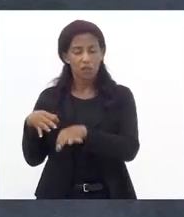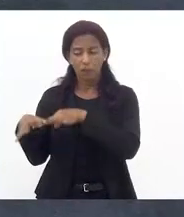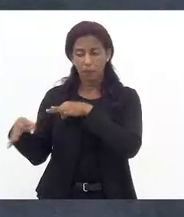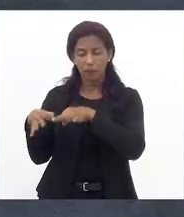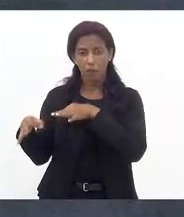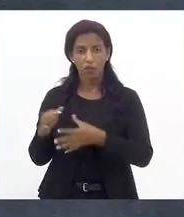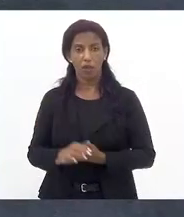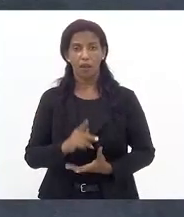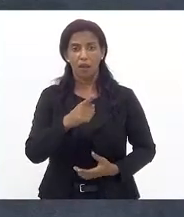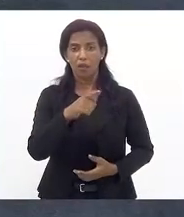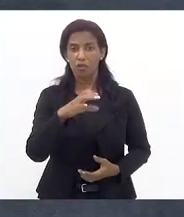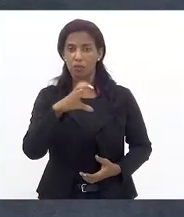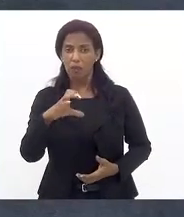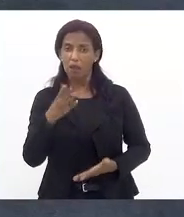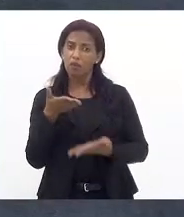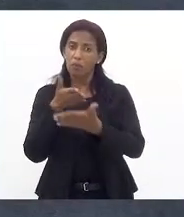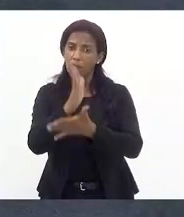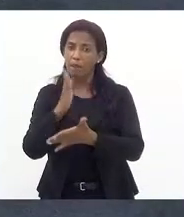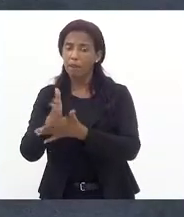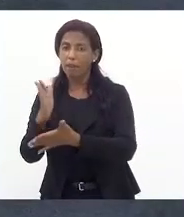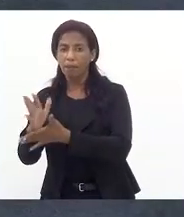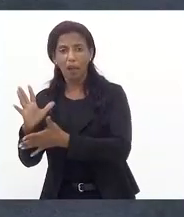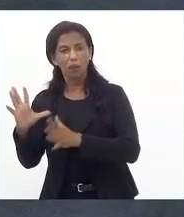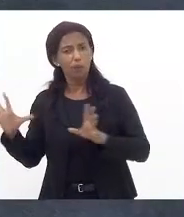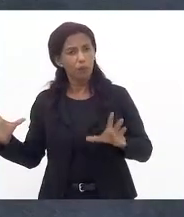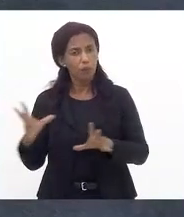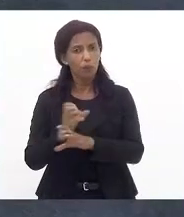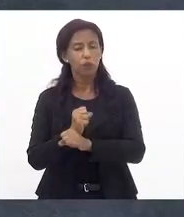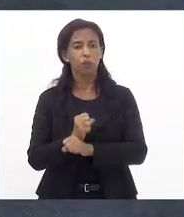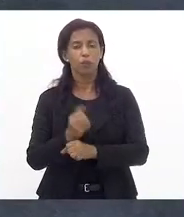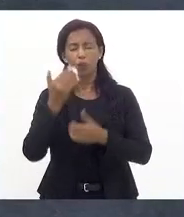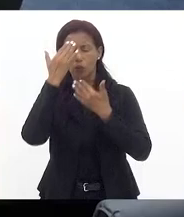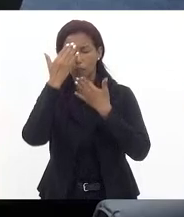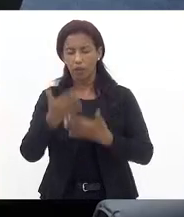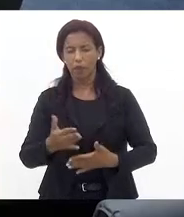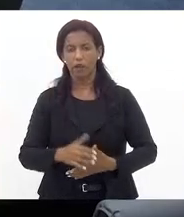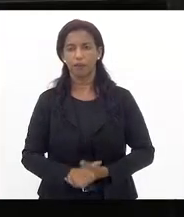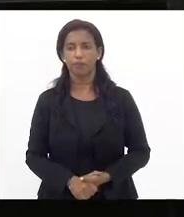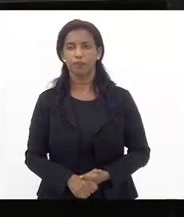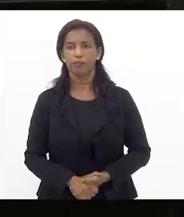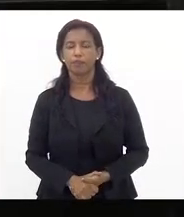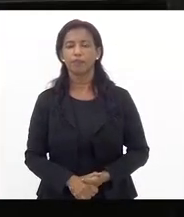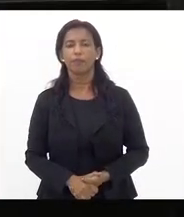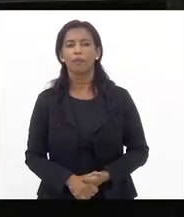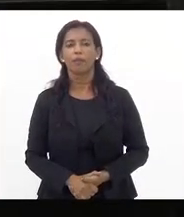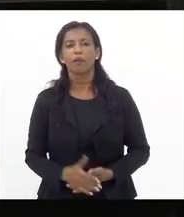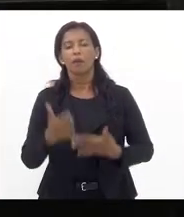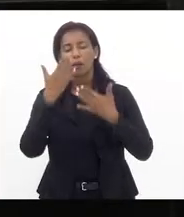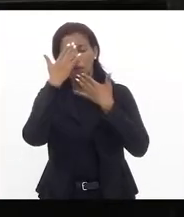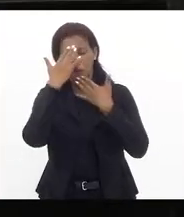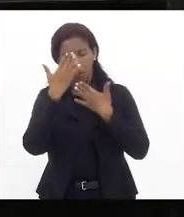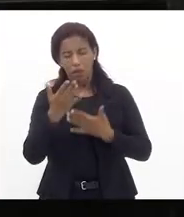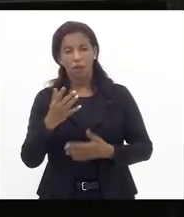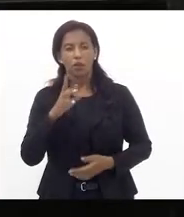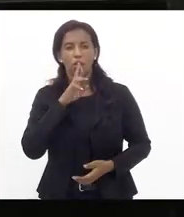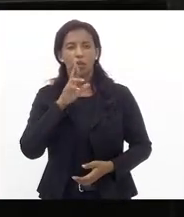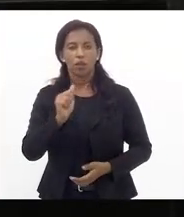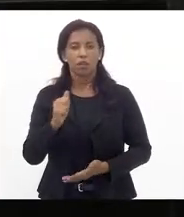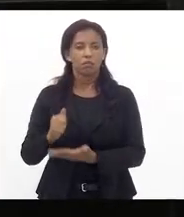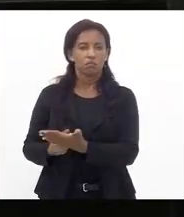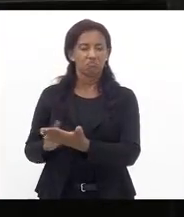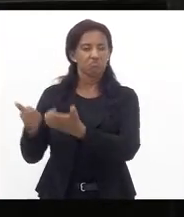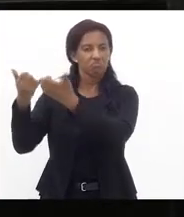as PECs, serão aprovadas por unanimidade nessa casa. Muito obrigado, senhora presidente. Eu encerro agradecendo a parte do deputado Rodrigo Amorim,